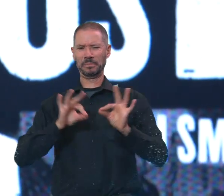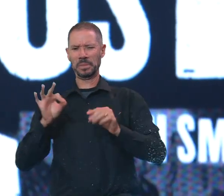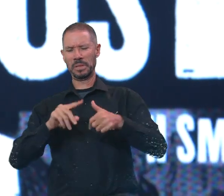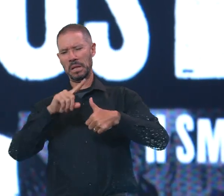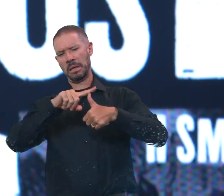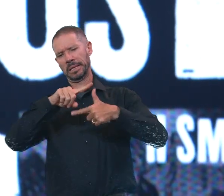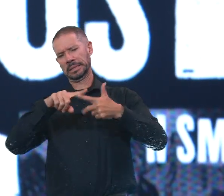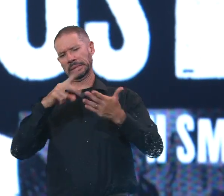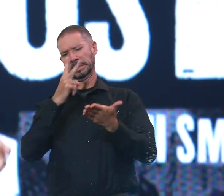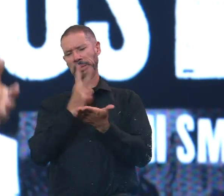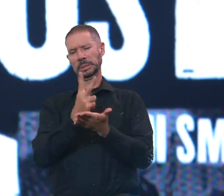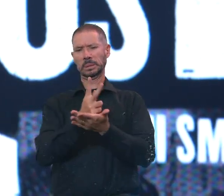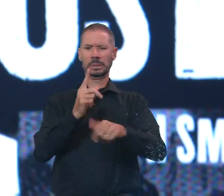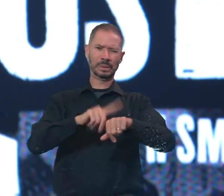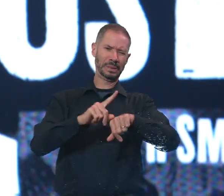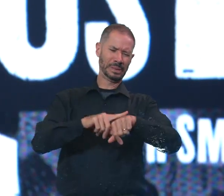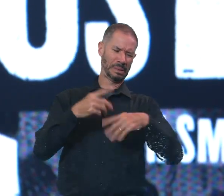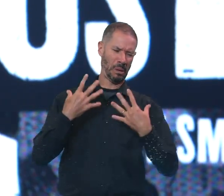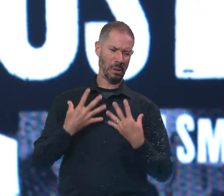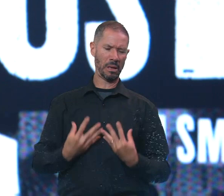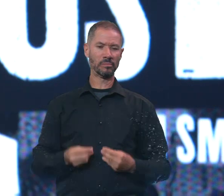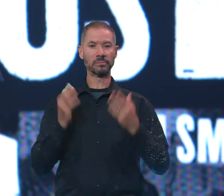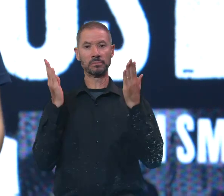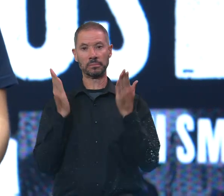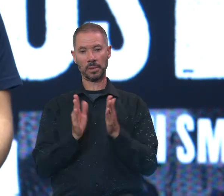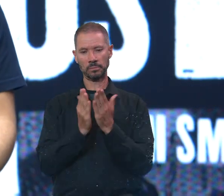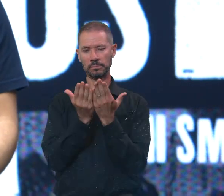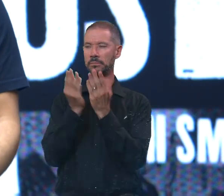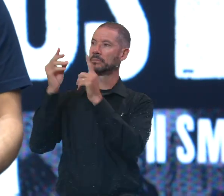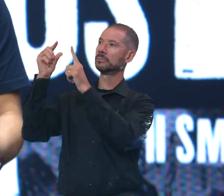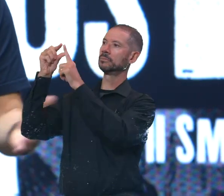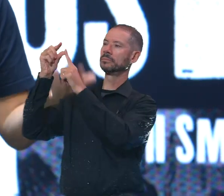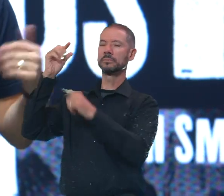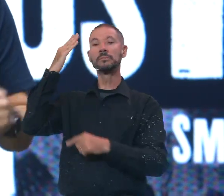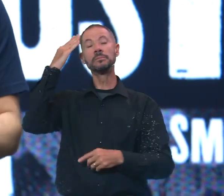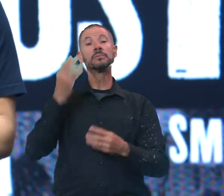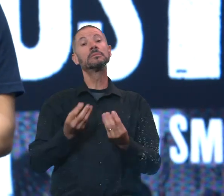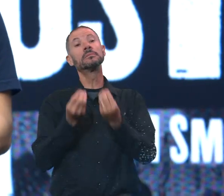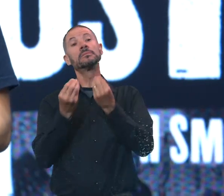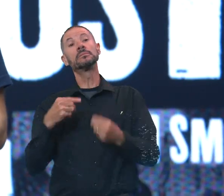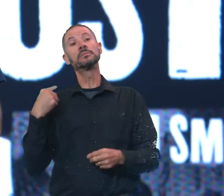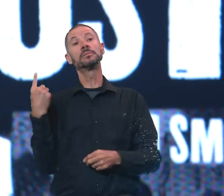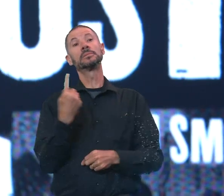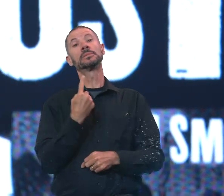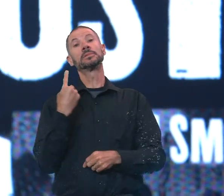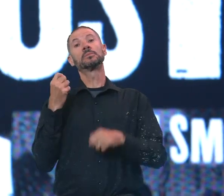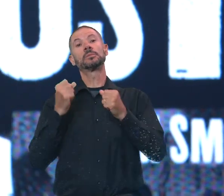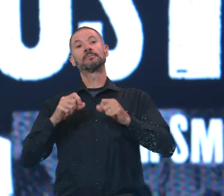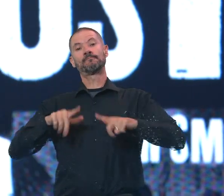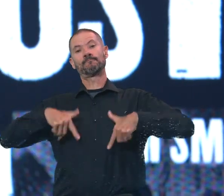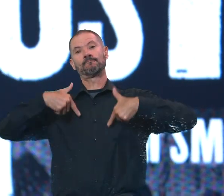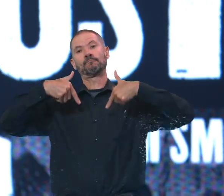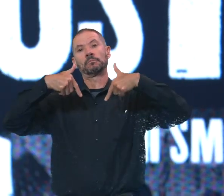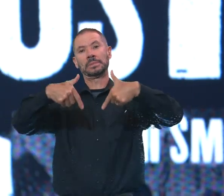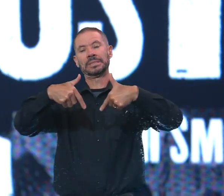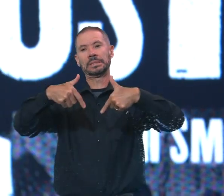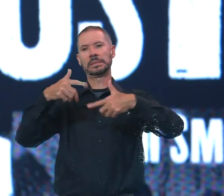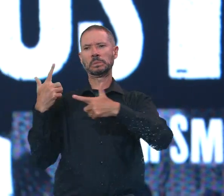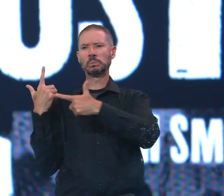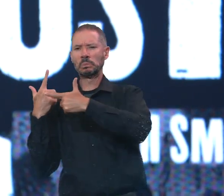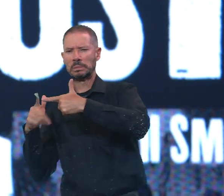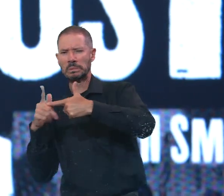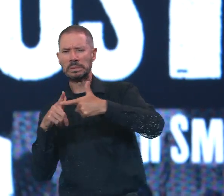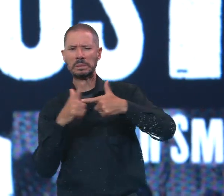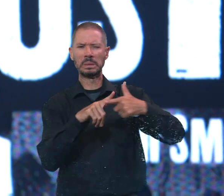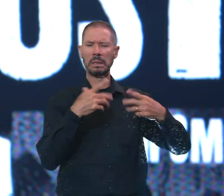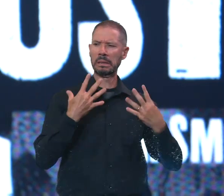coisas ao mesmo tempo. E eu quero olhar com você hoje para a palavra de Deus e entender como que a gente pode enfrentar essa epidemia de